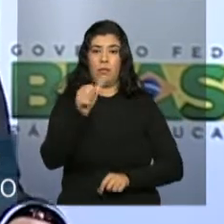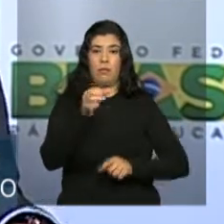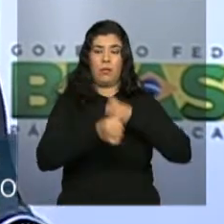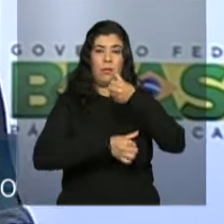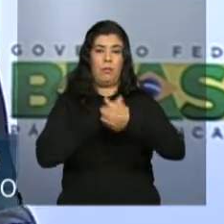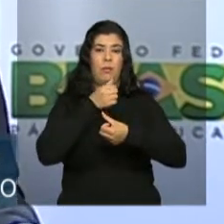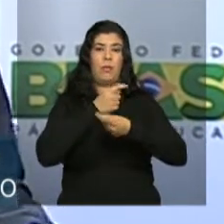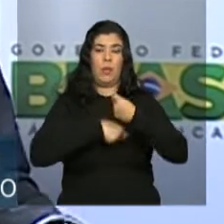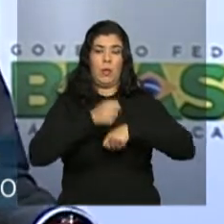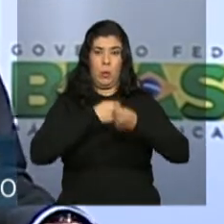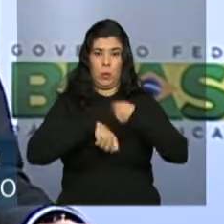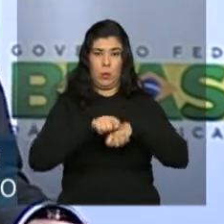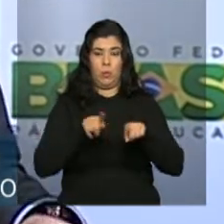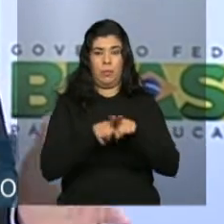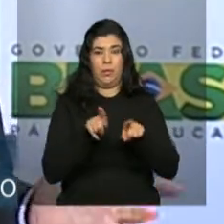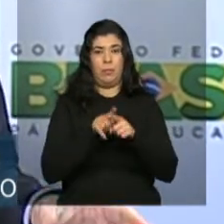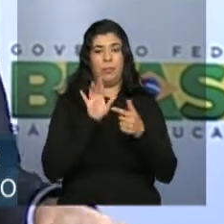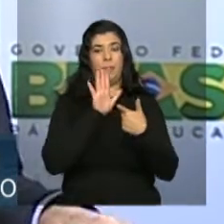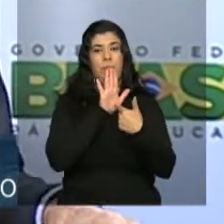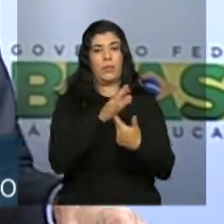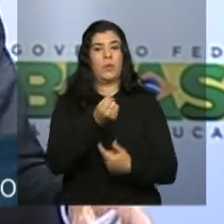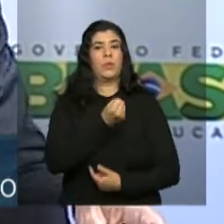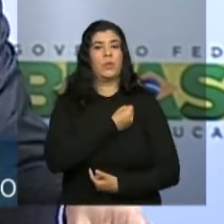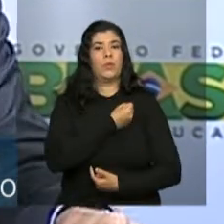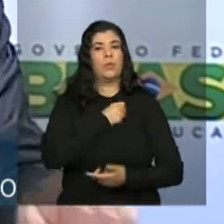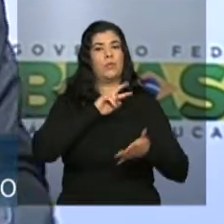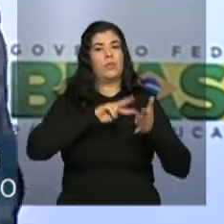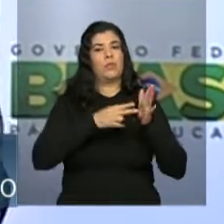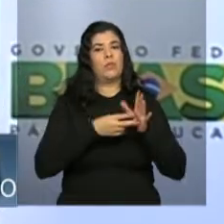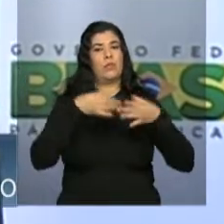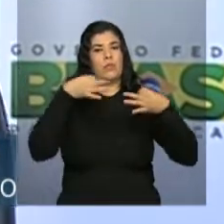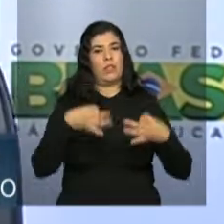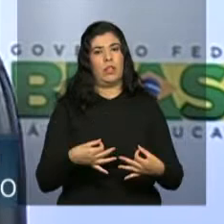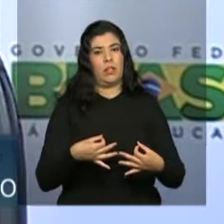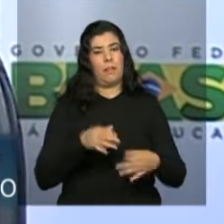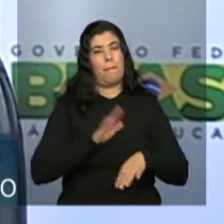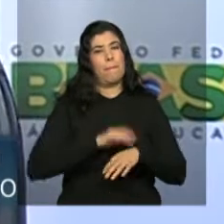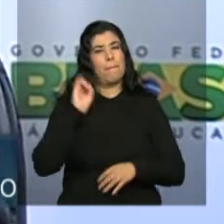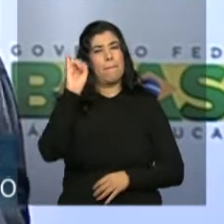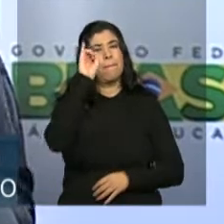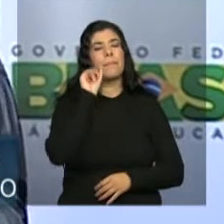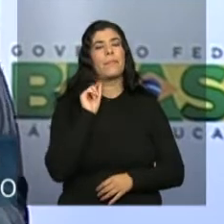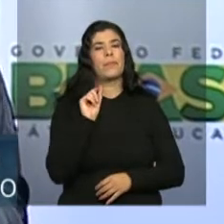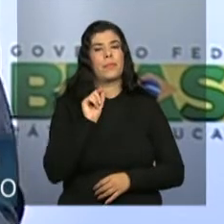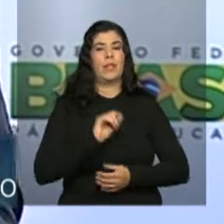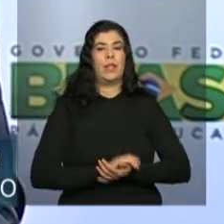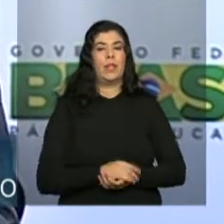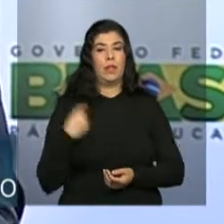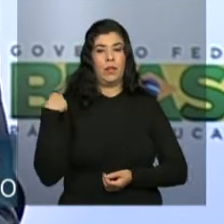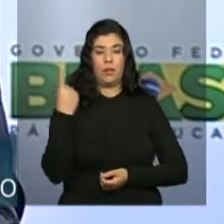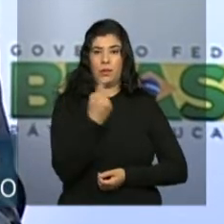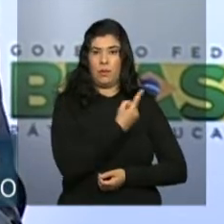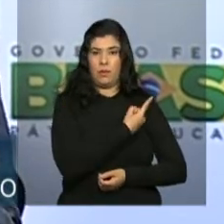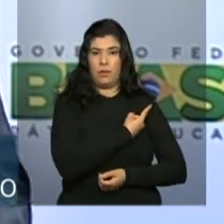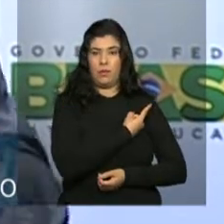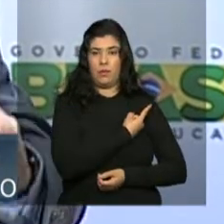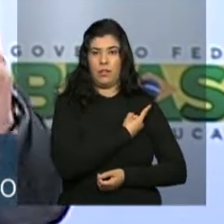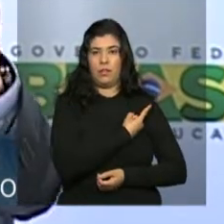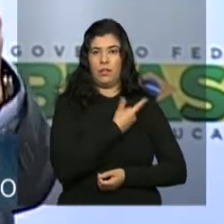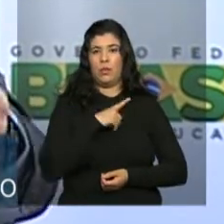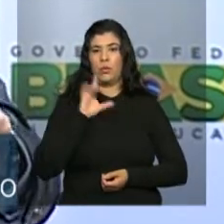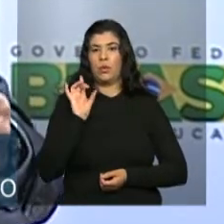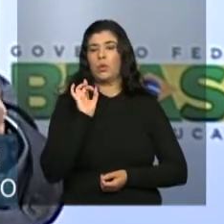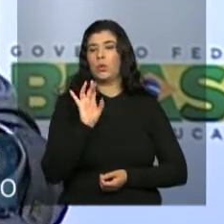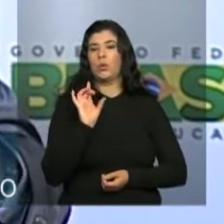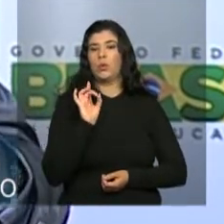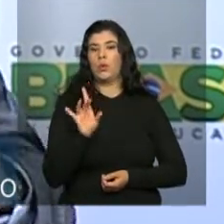Econômica agora é trazer Este número é o número significativo vamos que é mais importante que para nós é não